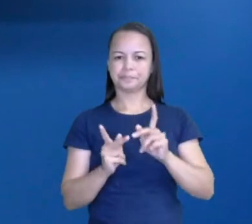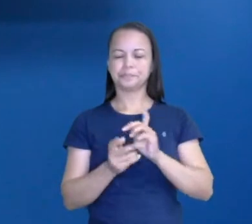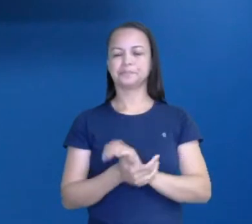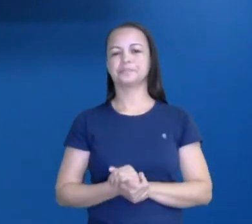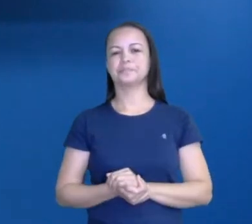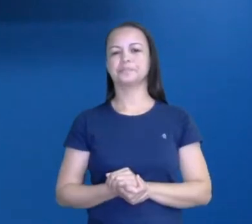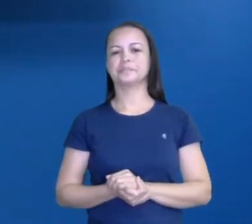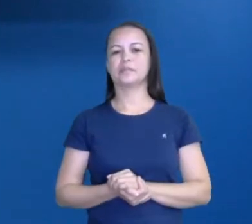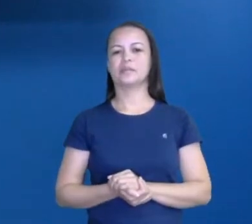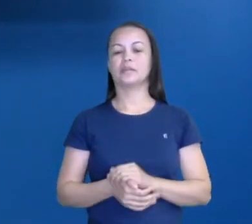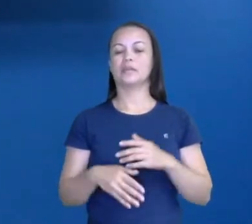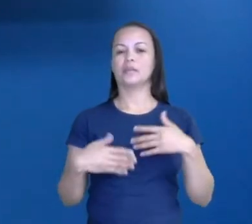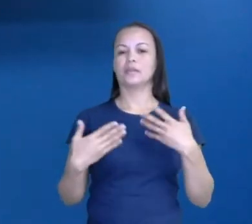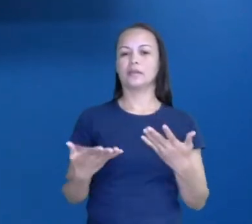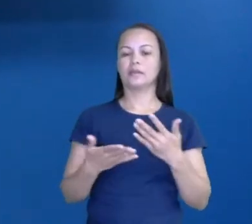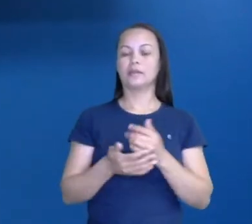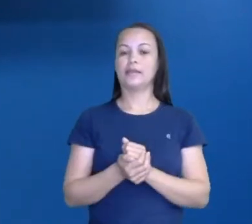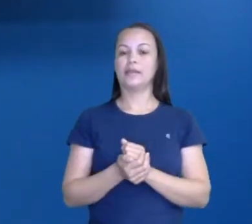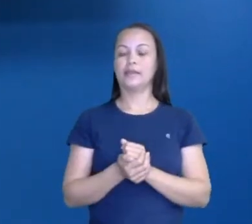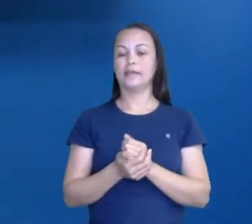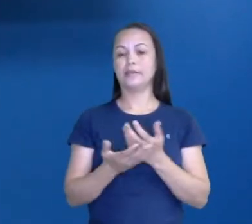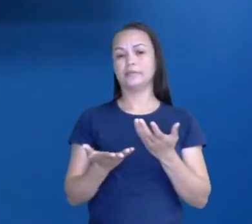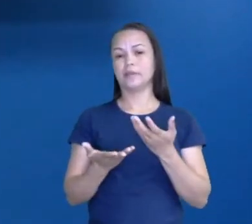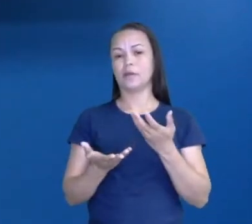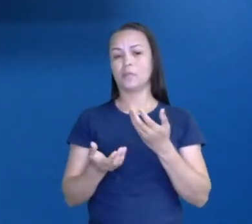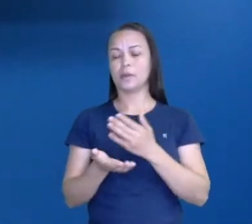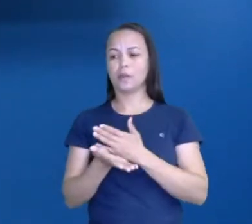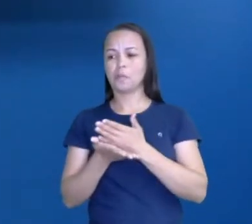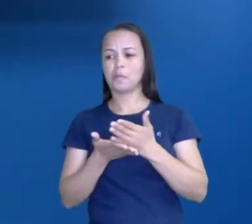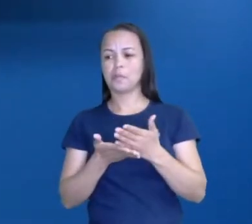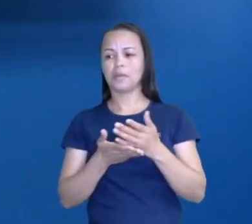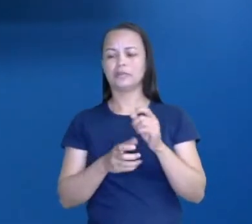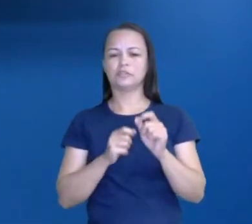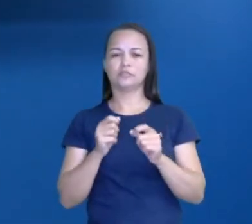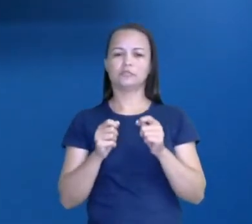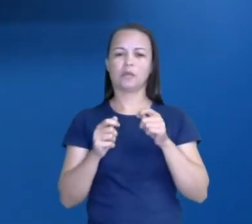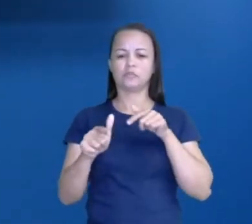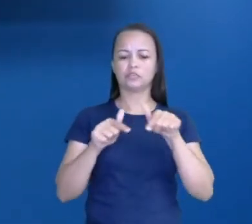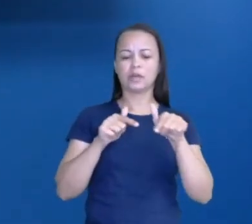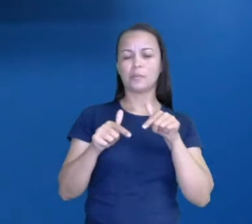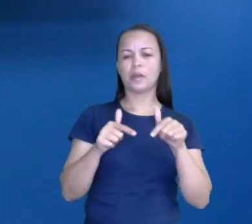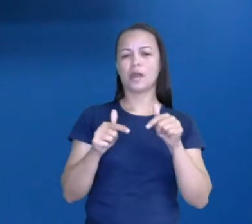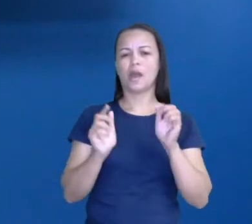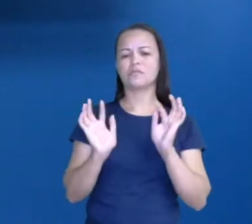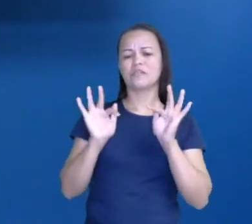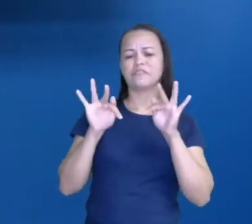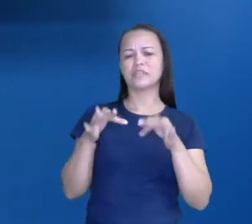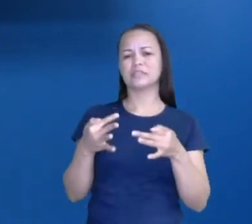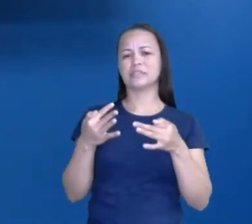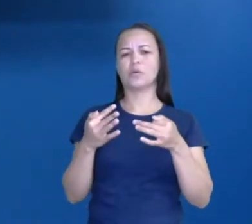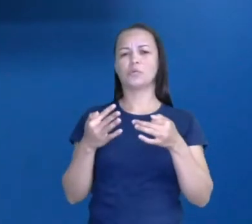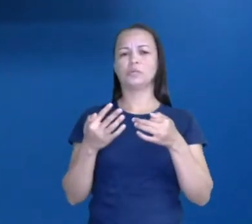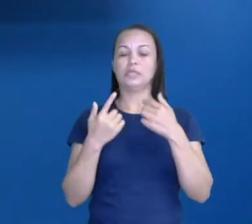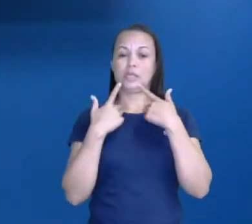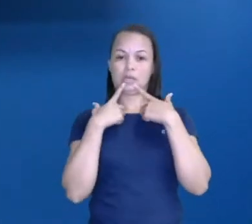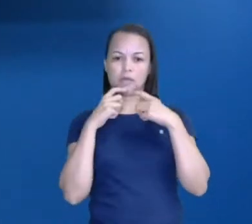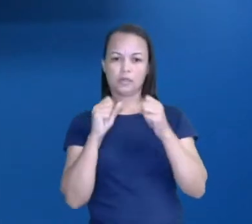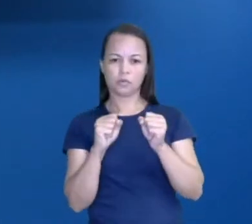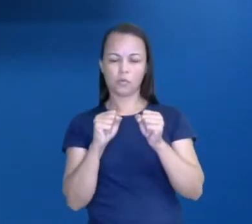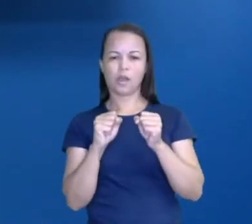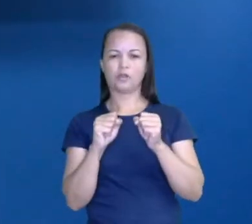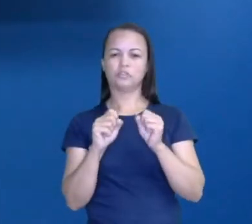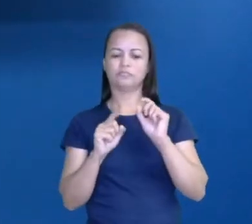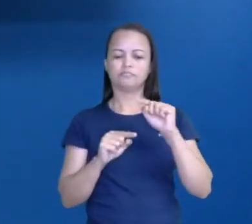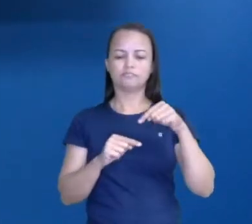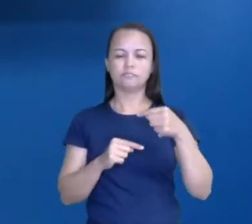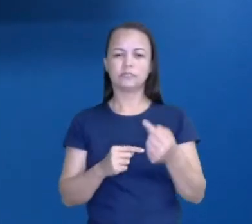Então, de praxe, como a gente faz, vamos trabalhar a definição de linguagem.